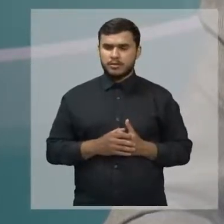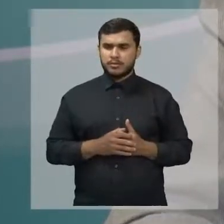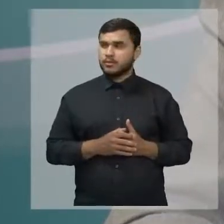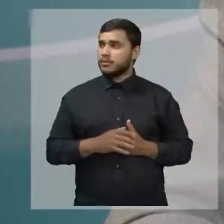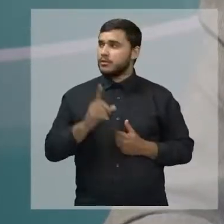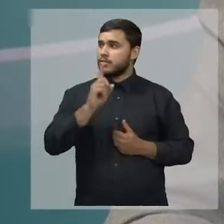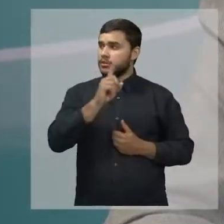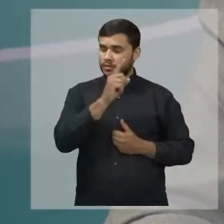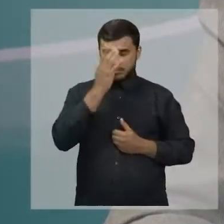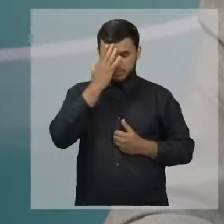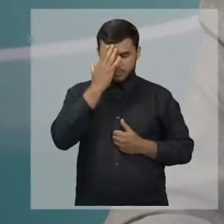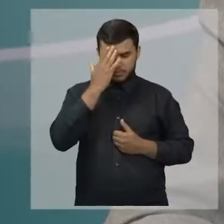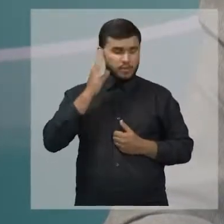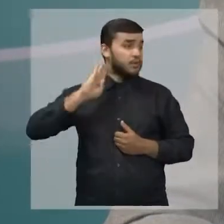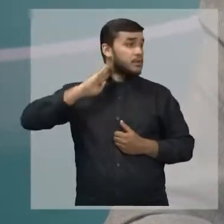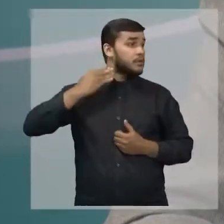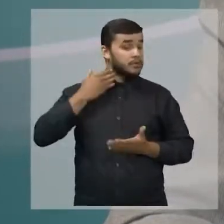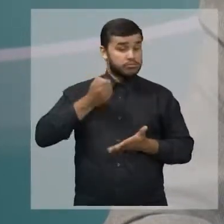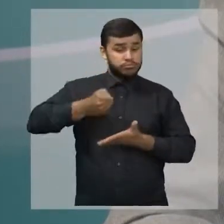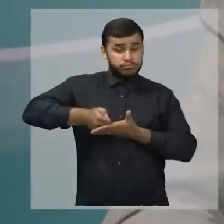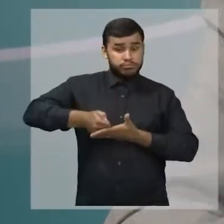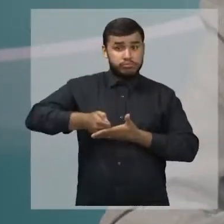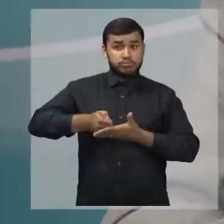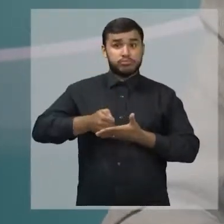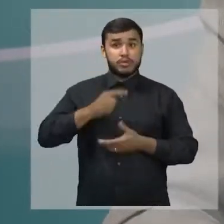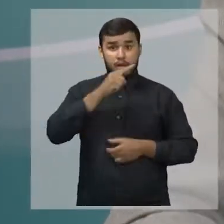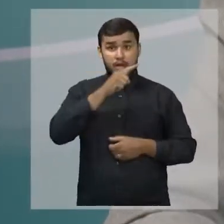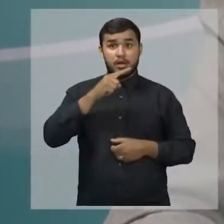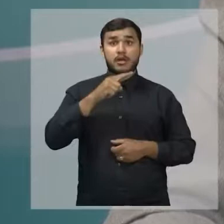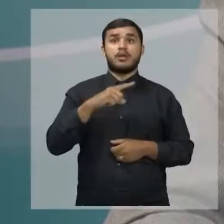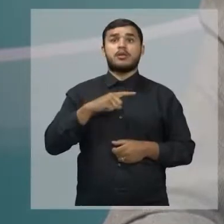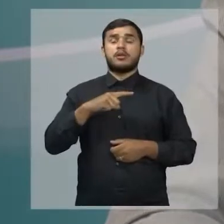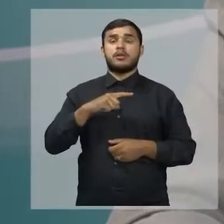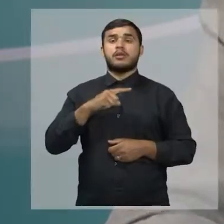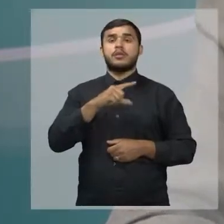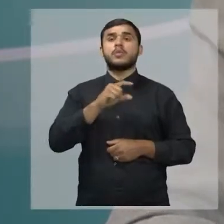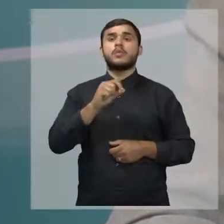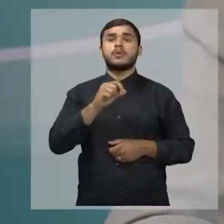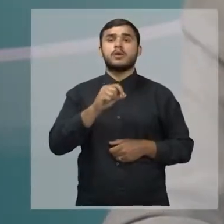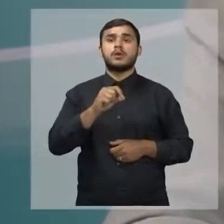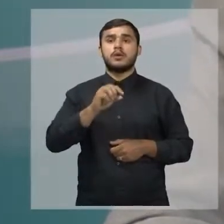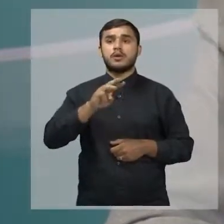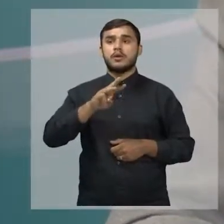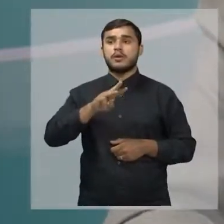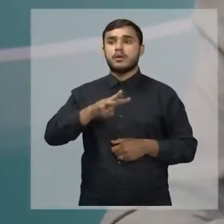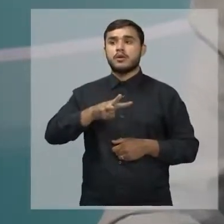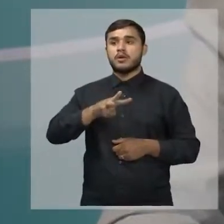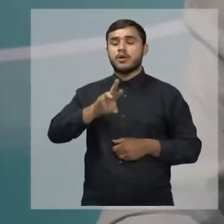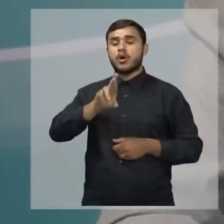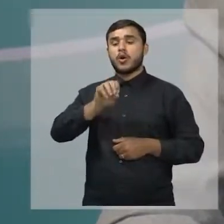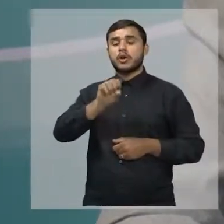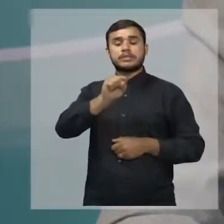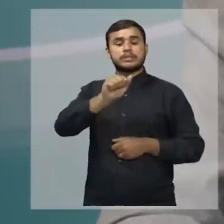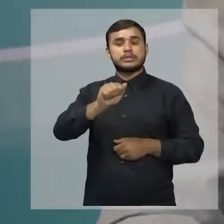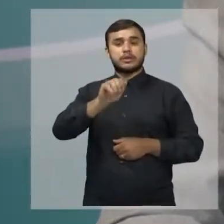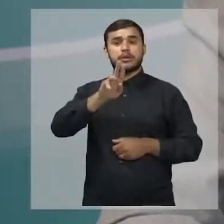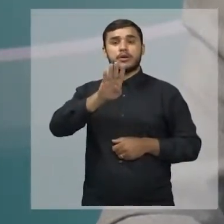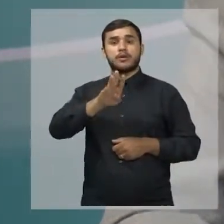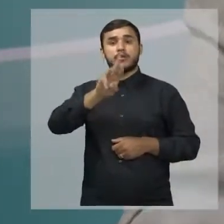Supremo que votou a favor da Constituição. A ministra Weber? Rosa Weber. Rosa Weber. Ela se tornou